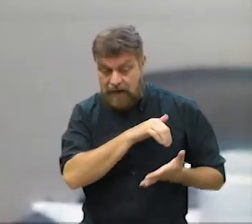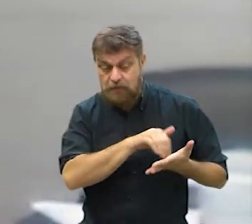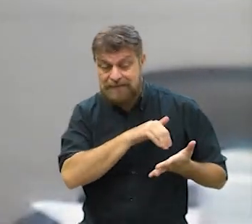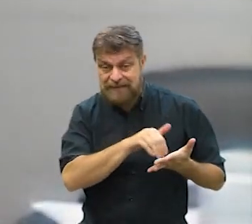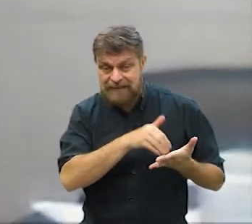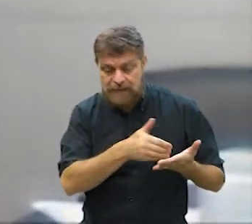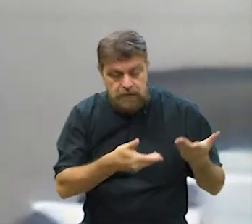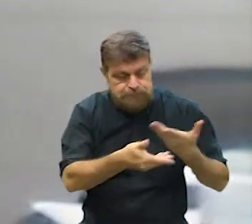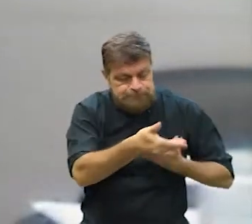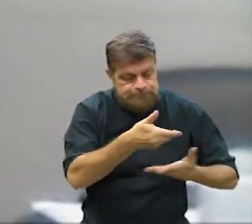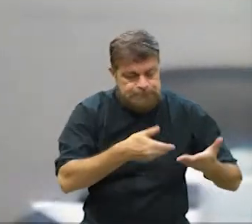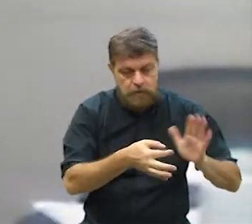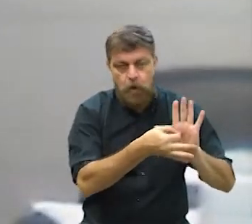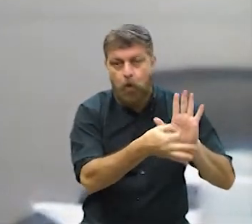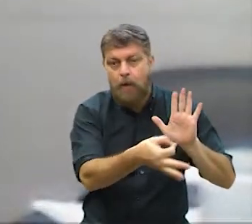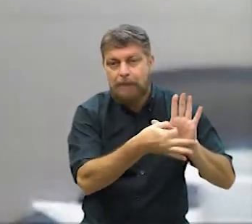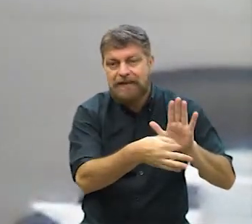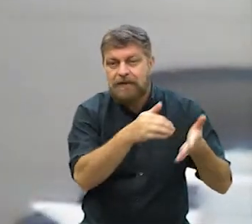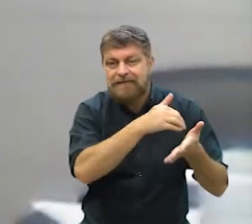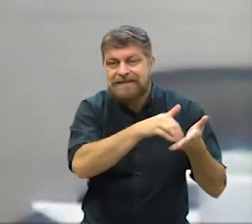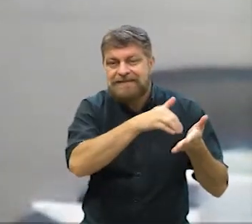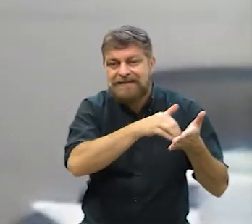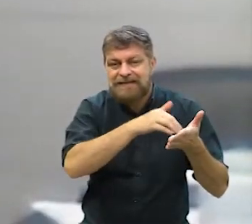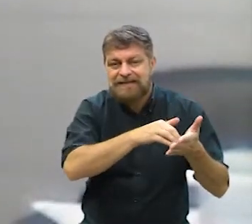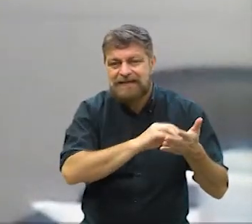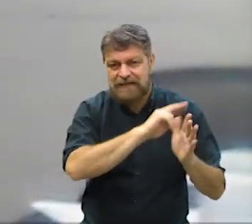ouvida, chamada, né, para ela